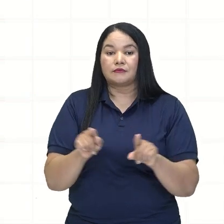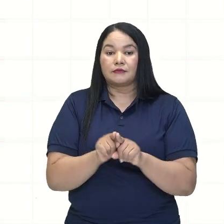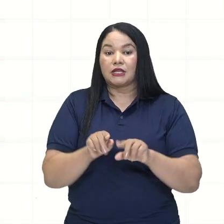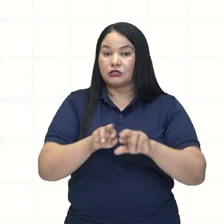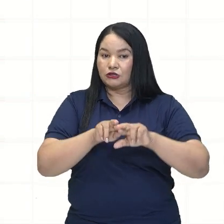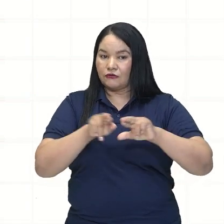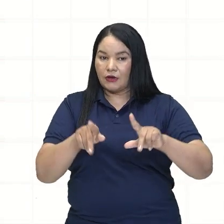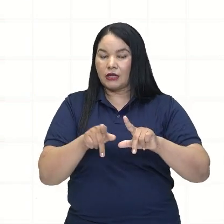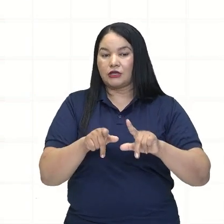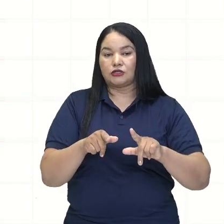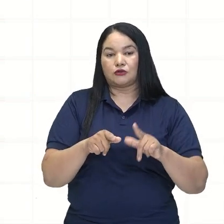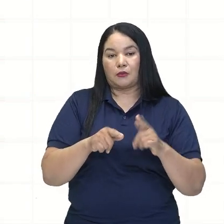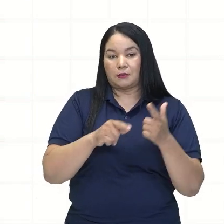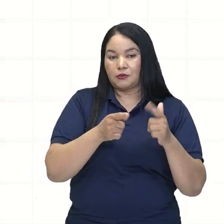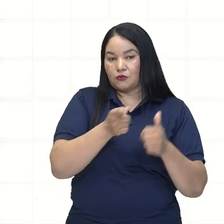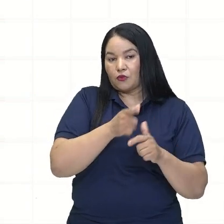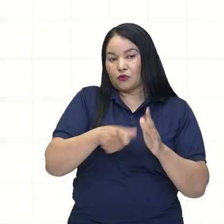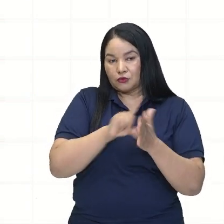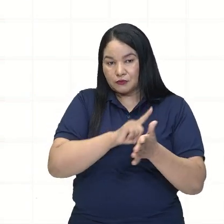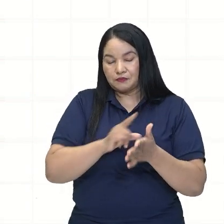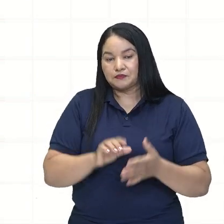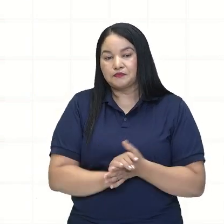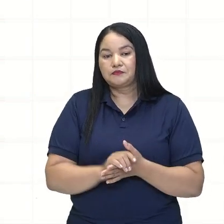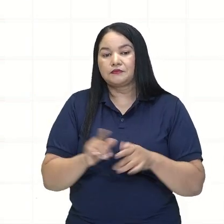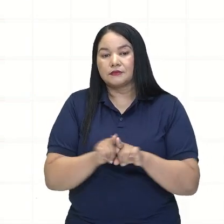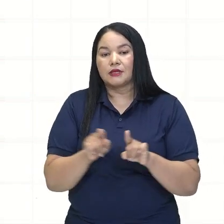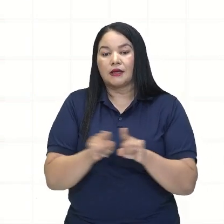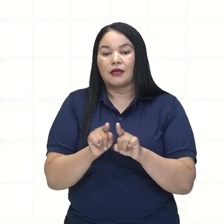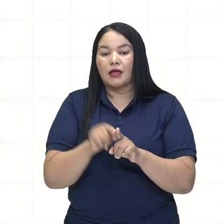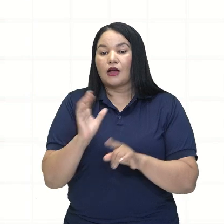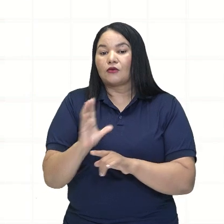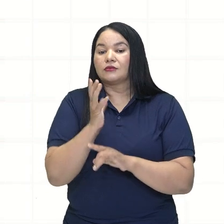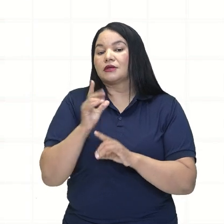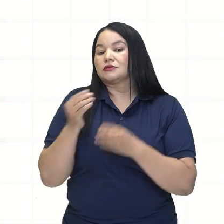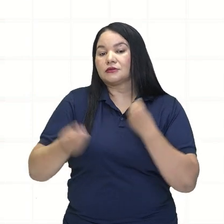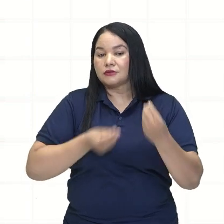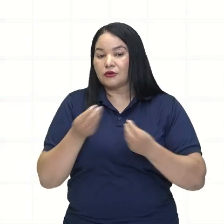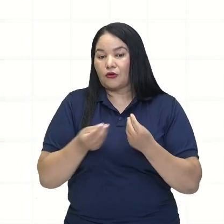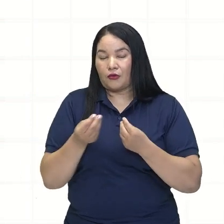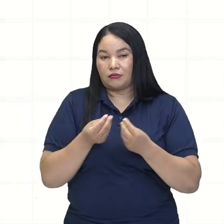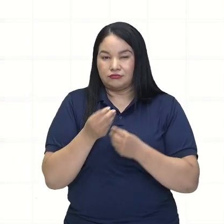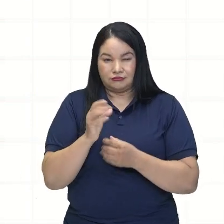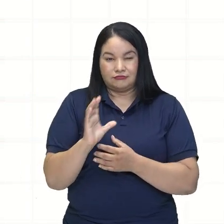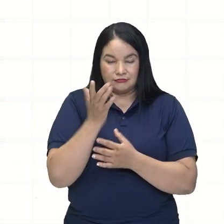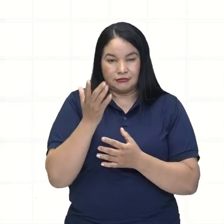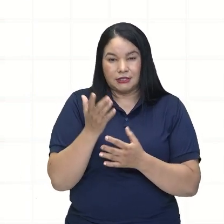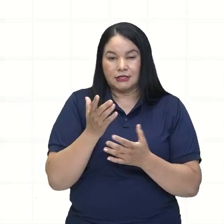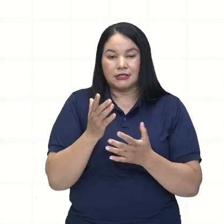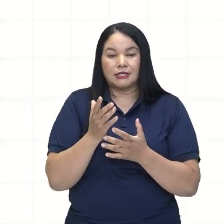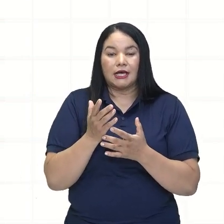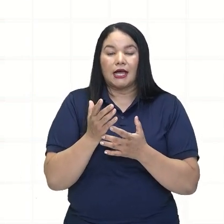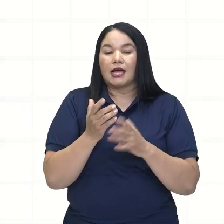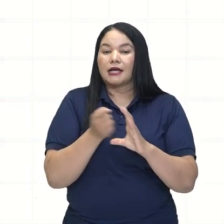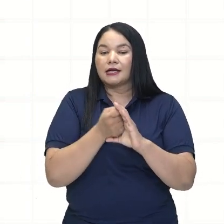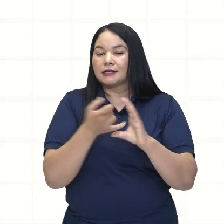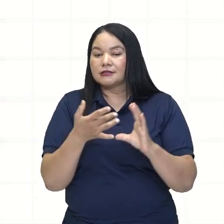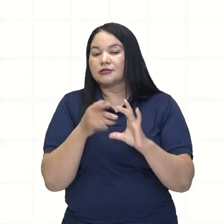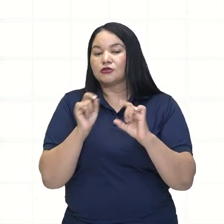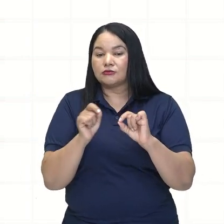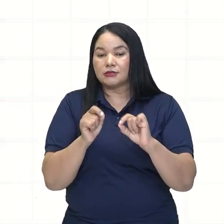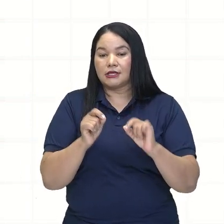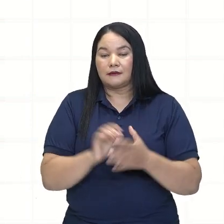bom? E isso ocorre geralmente aqui, olha, onde a gente encontra climas com características áridas